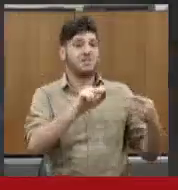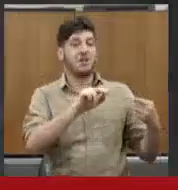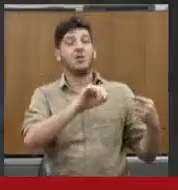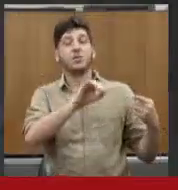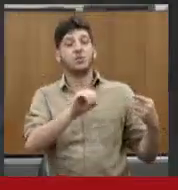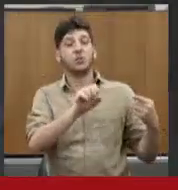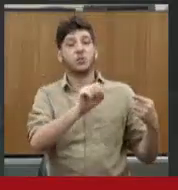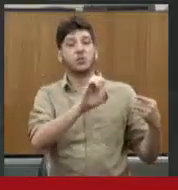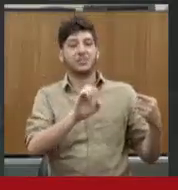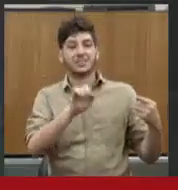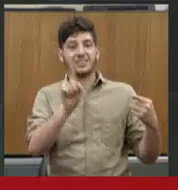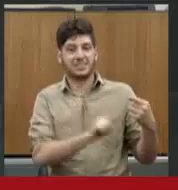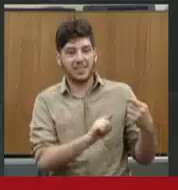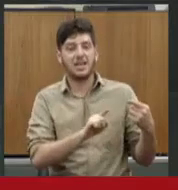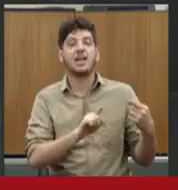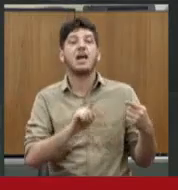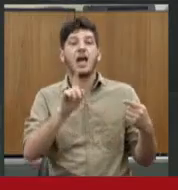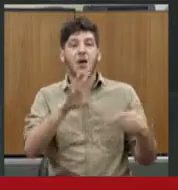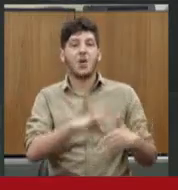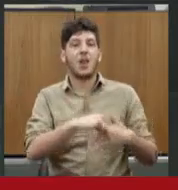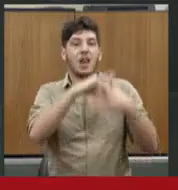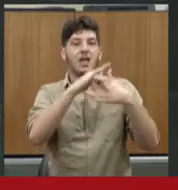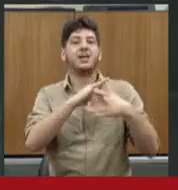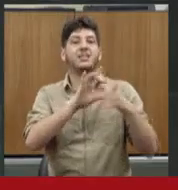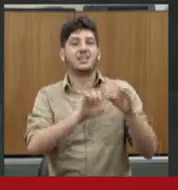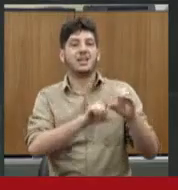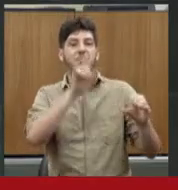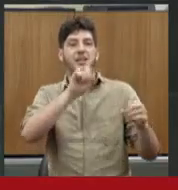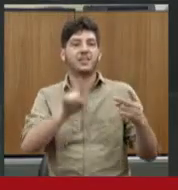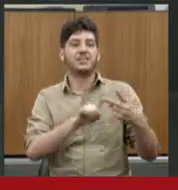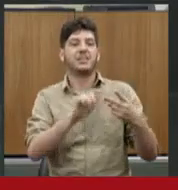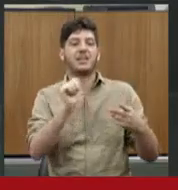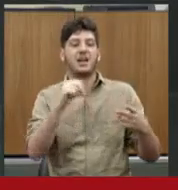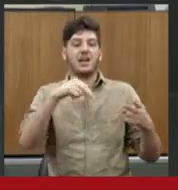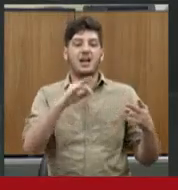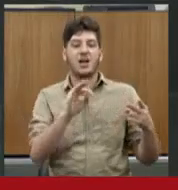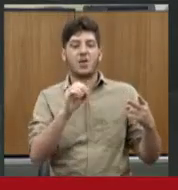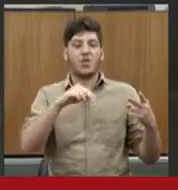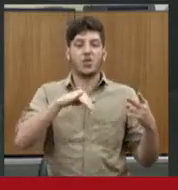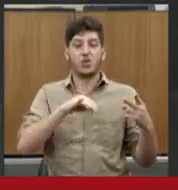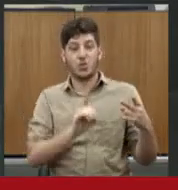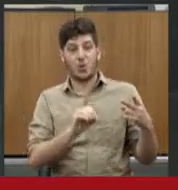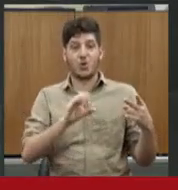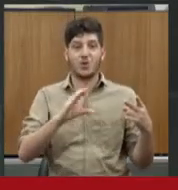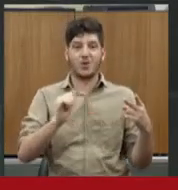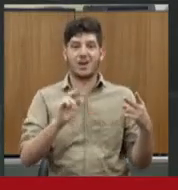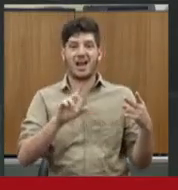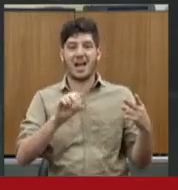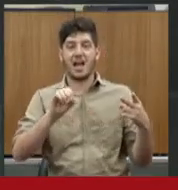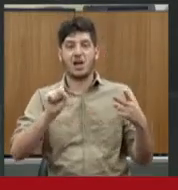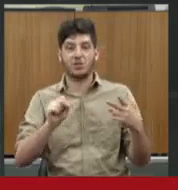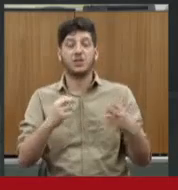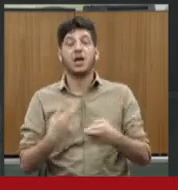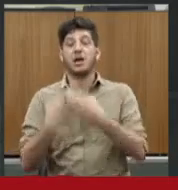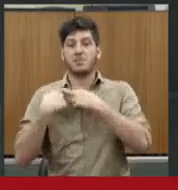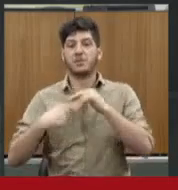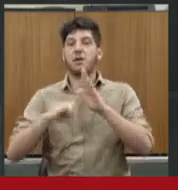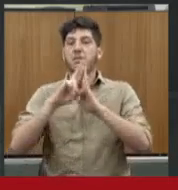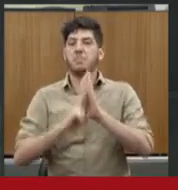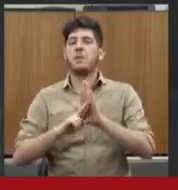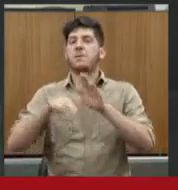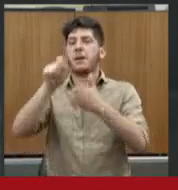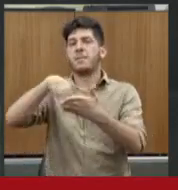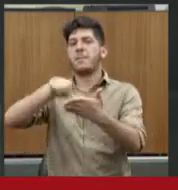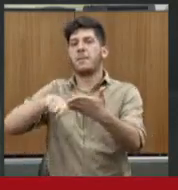Silva, patriarca da nossa independência, e Antônio Carlos Ribeiro de Andrada, relator do projeto da Constituição na primeira